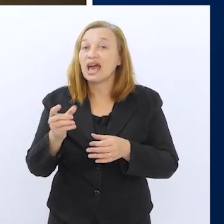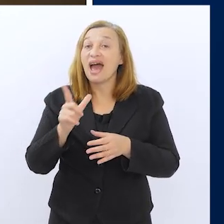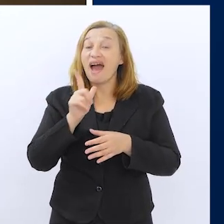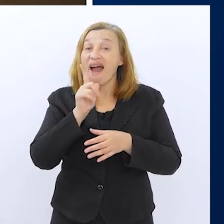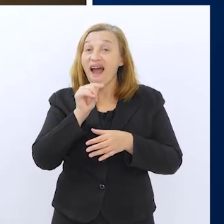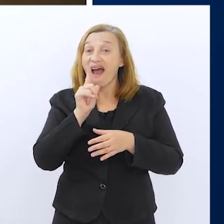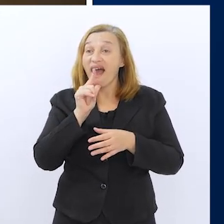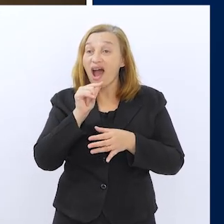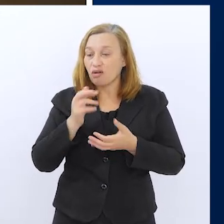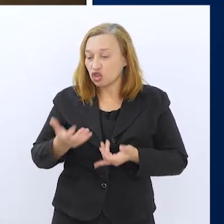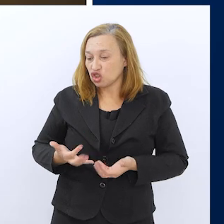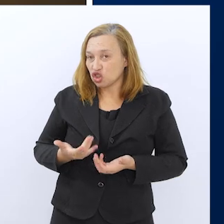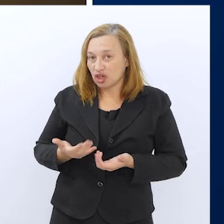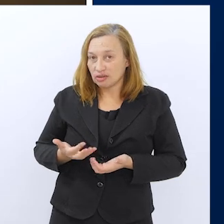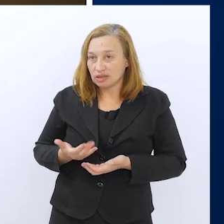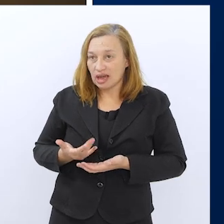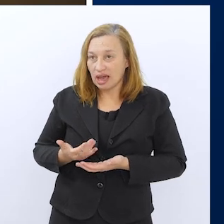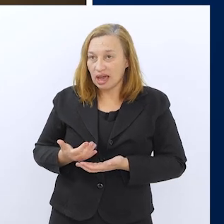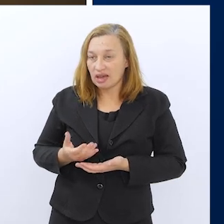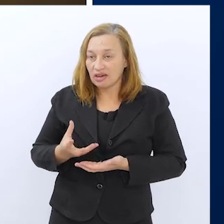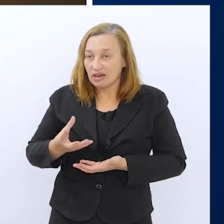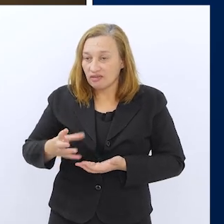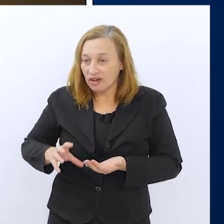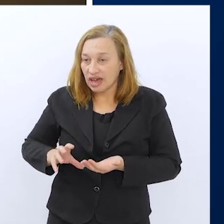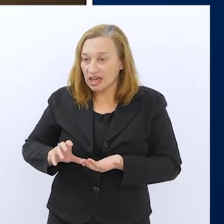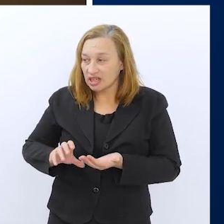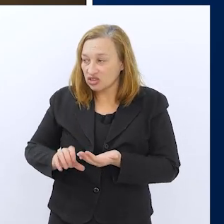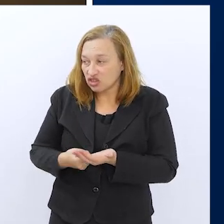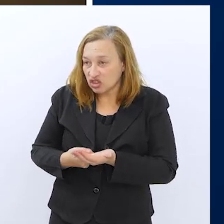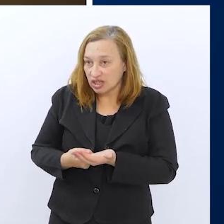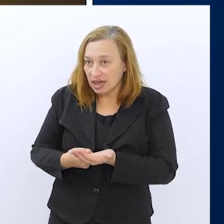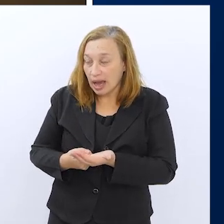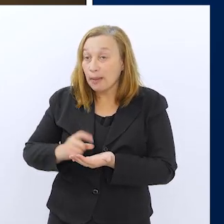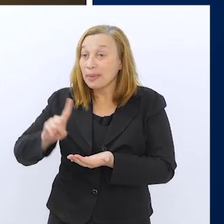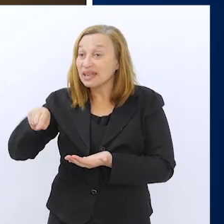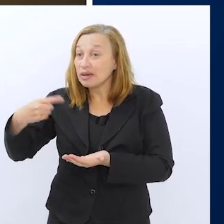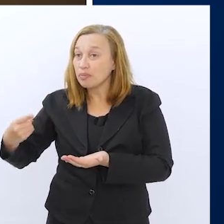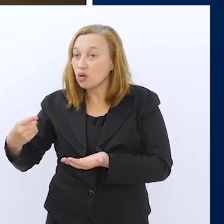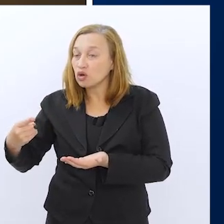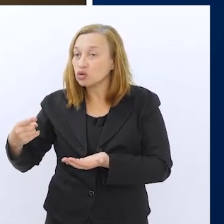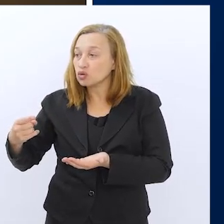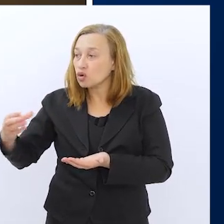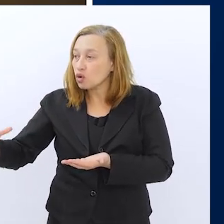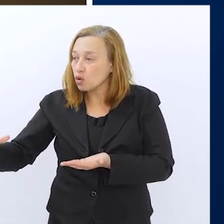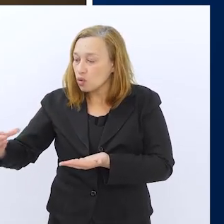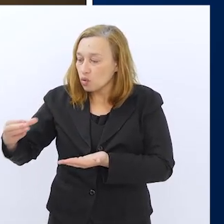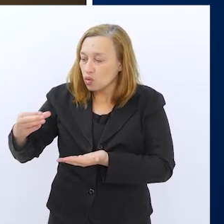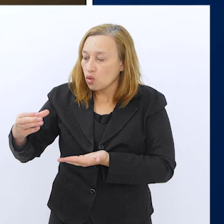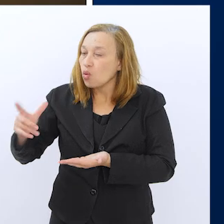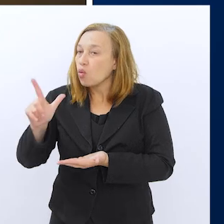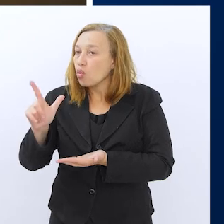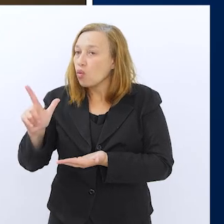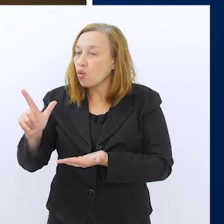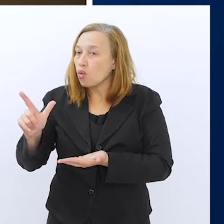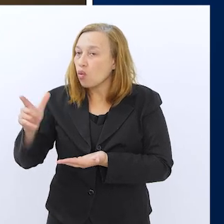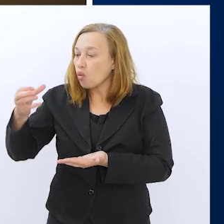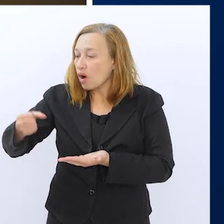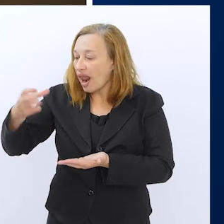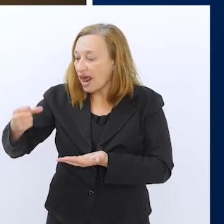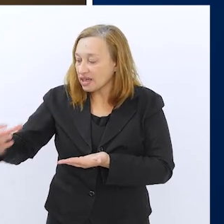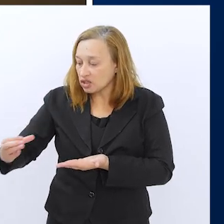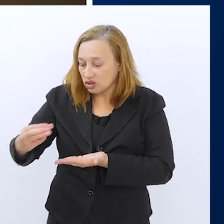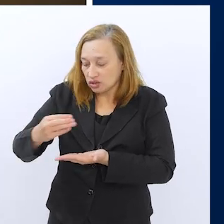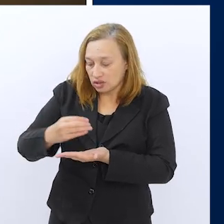Você vai esquentar e ferver a água, vai desligar essa água para depois esse leite,